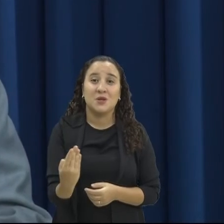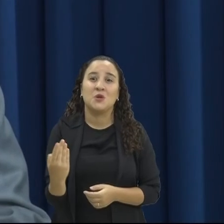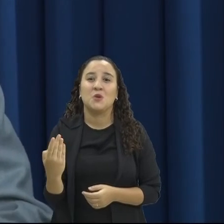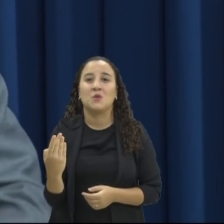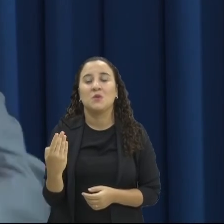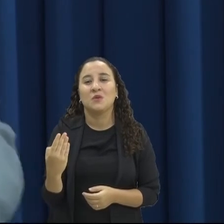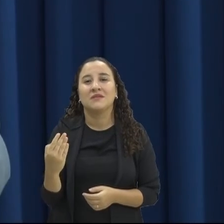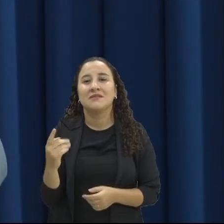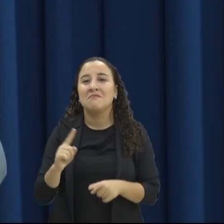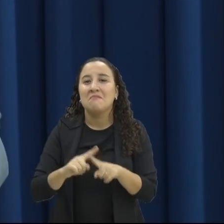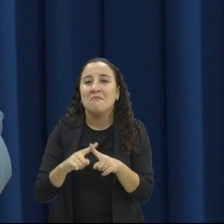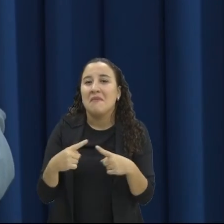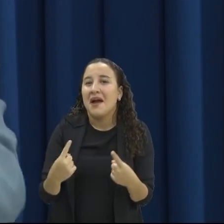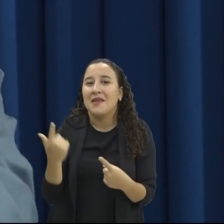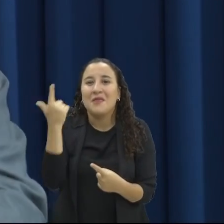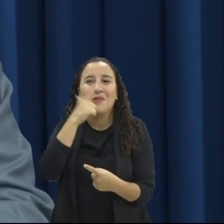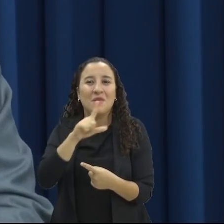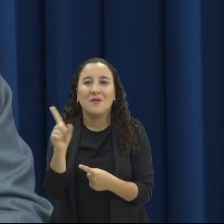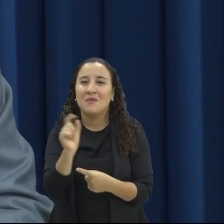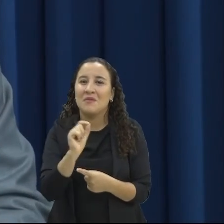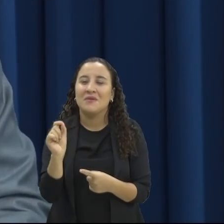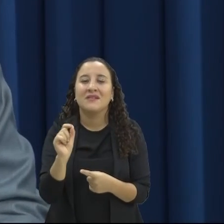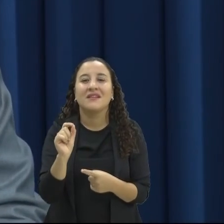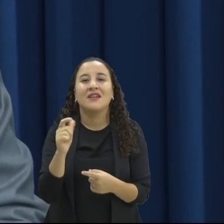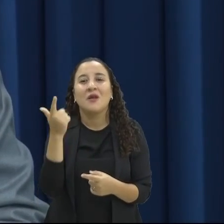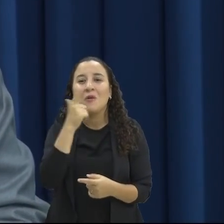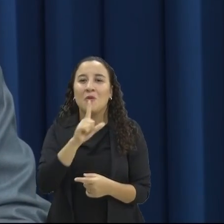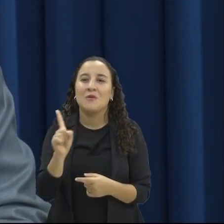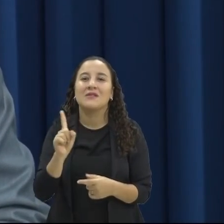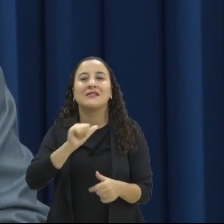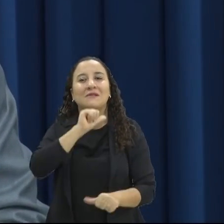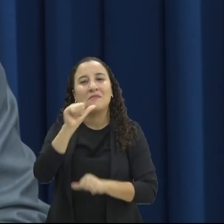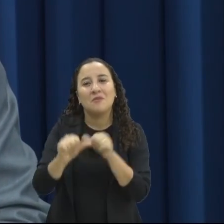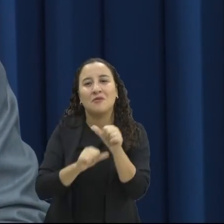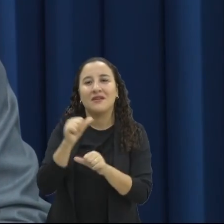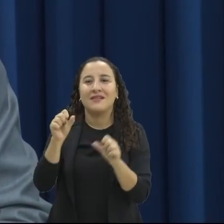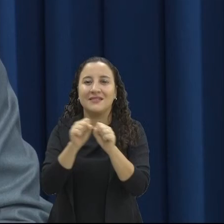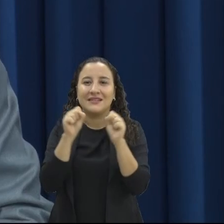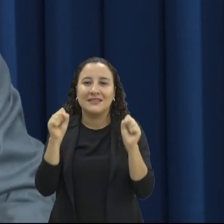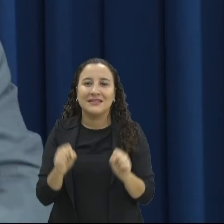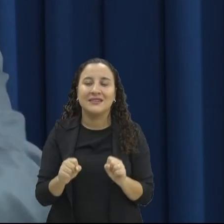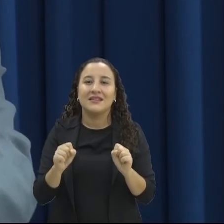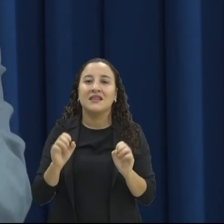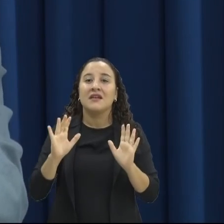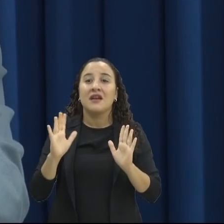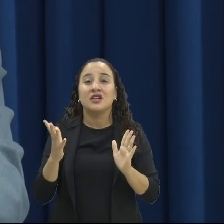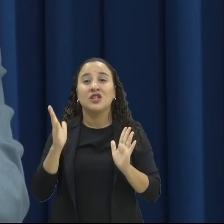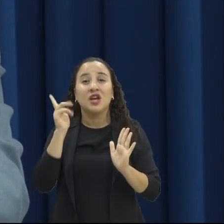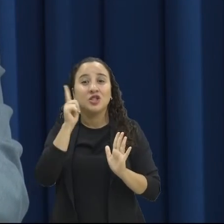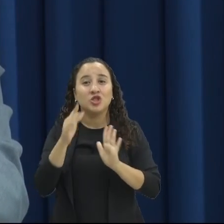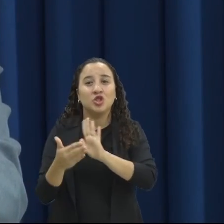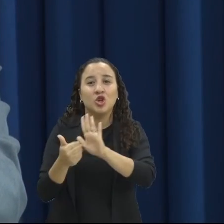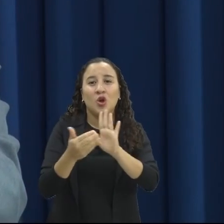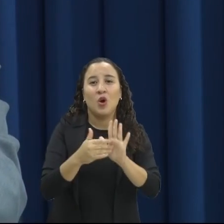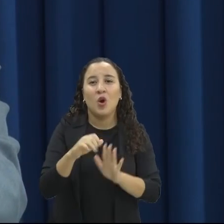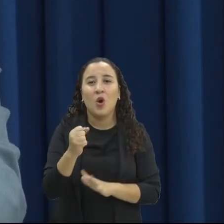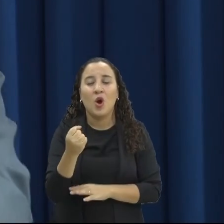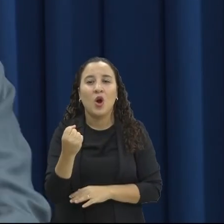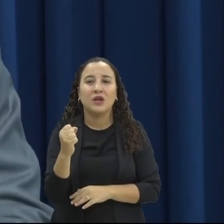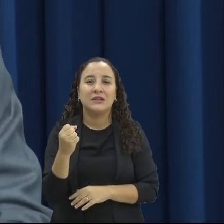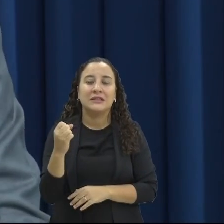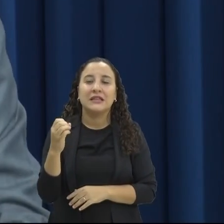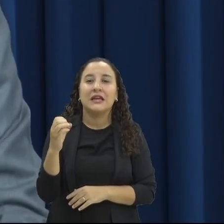um sistema. Retirou-se 80 ônibus de circulação na cidade de Teresina. Nós vamos repor esses